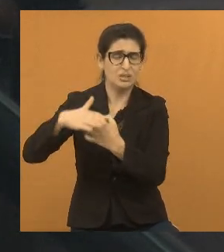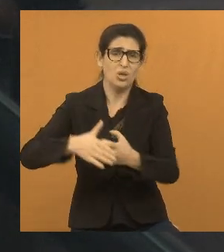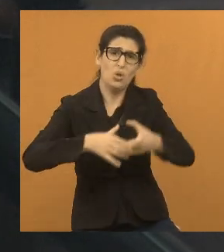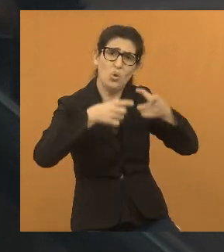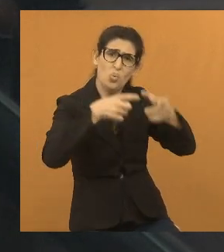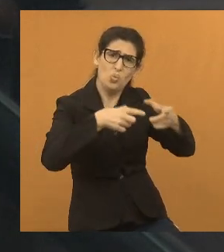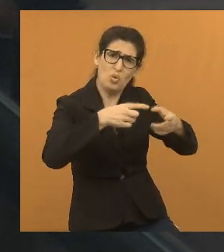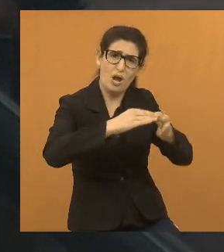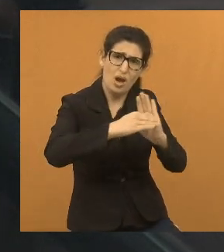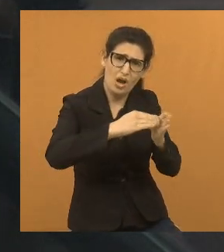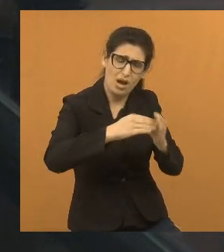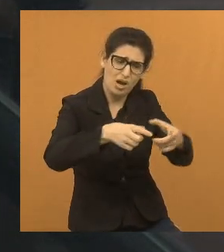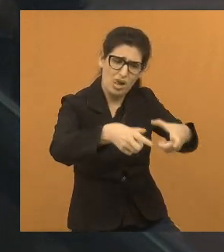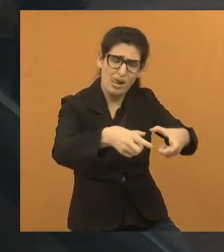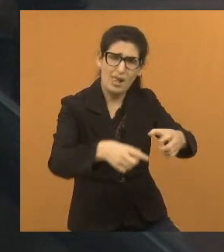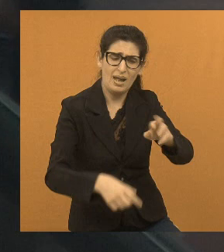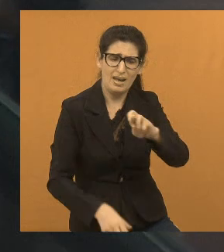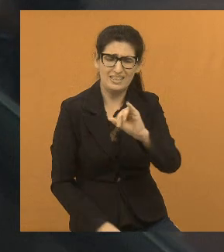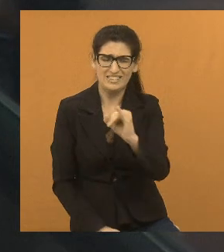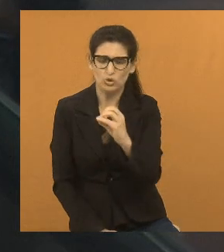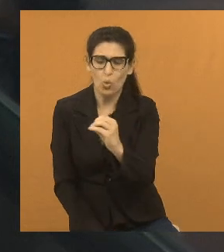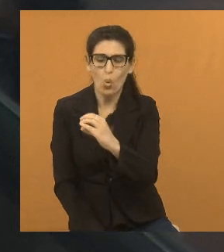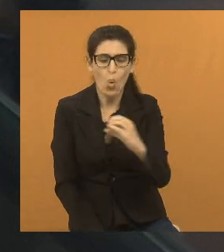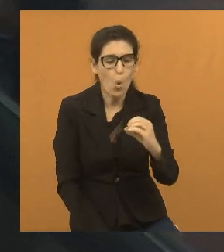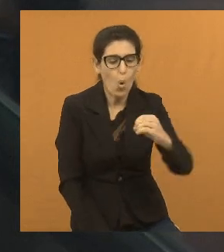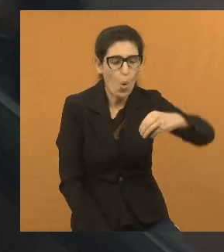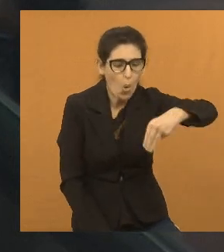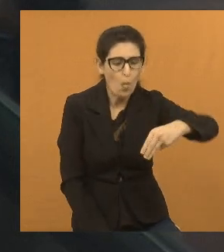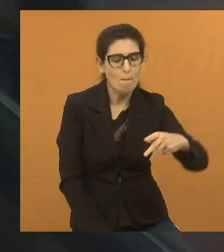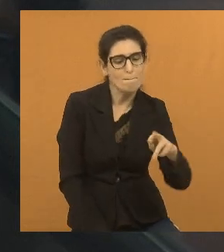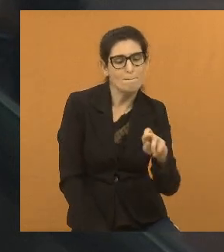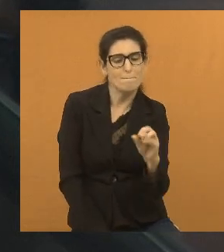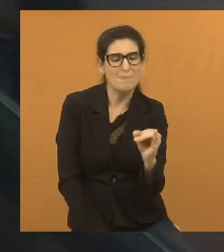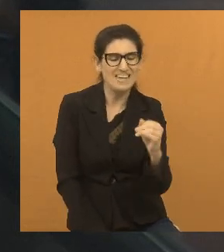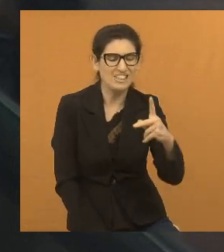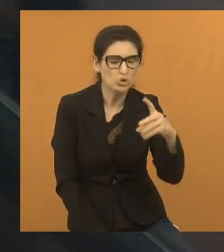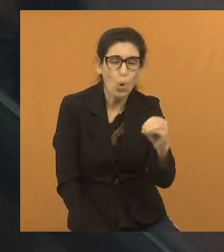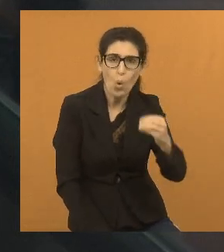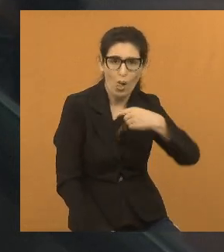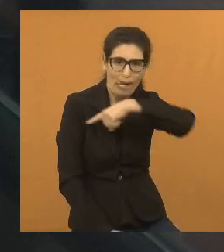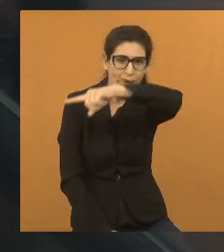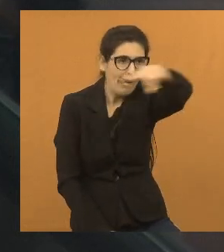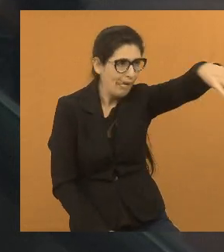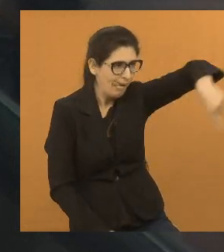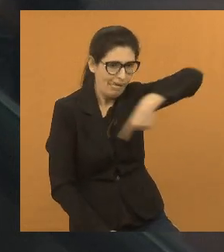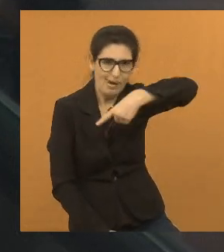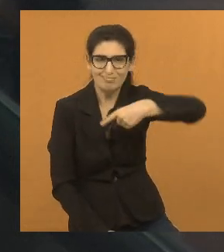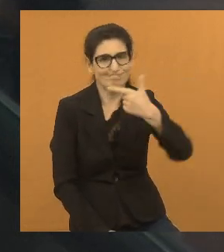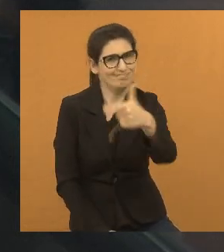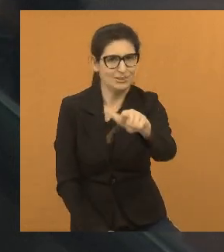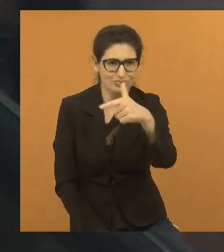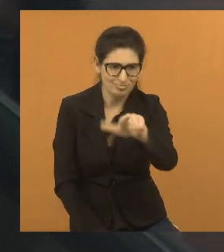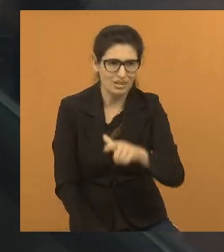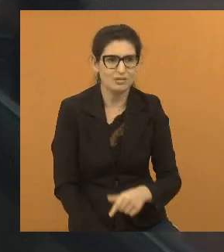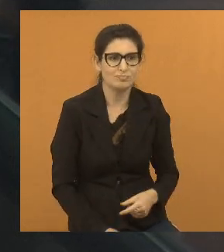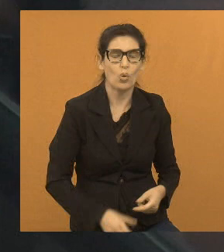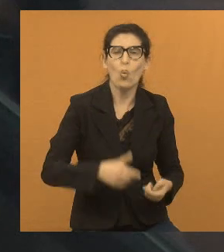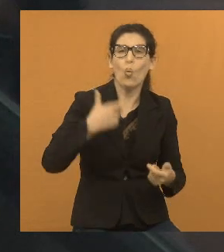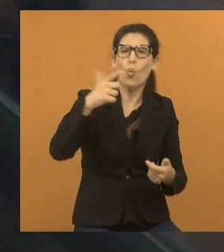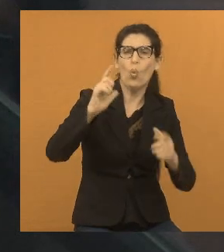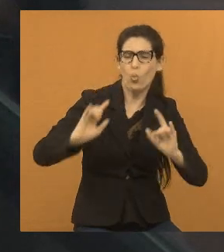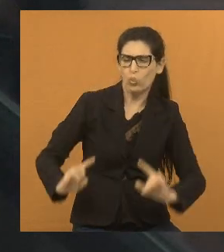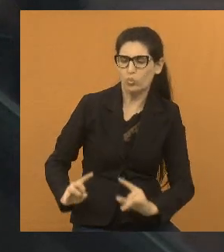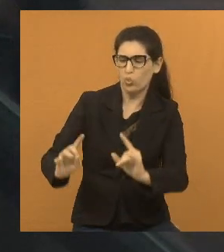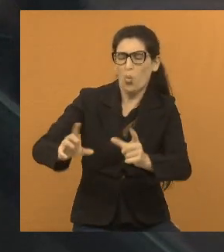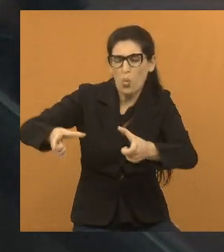Comprido. Ali não tem uma rotatória de acesso, tá? Tem o condomínio Viva, que tem pouquíssimos moradores.